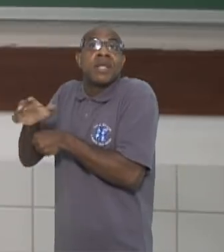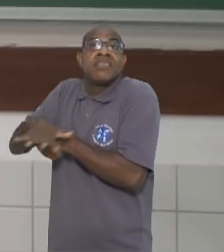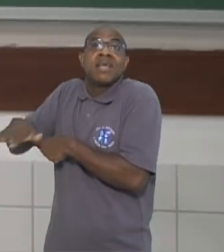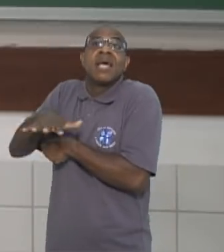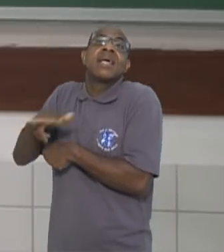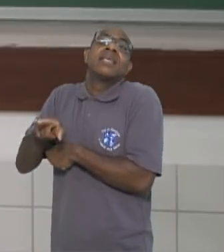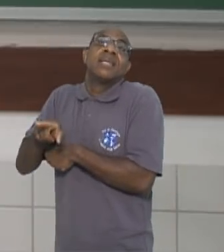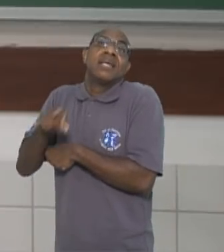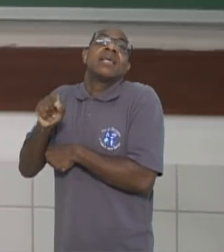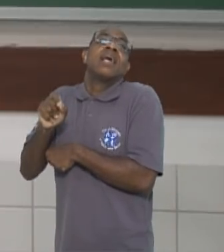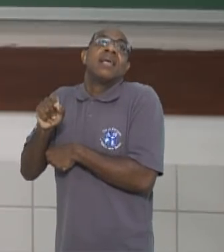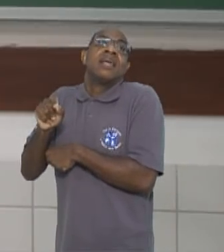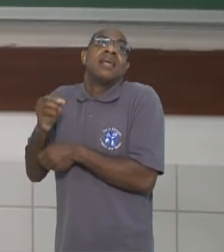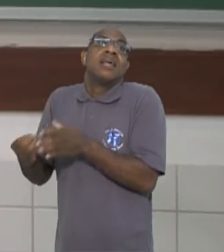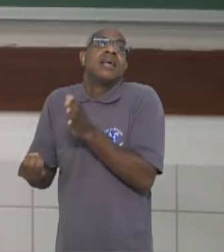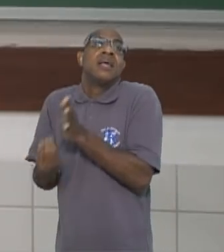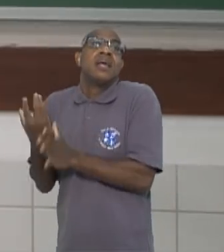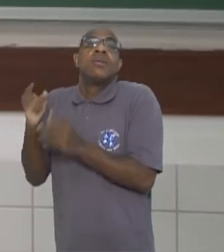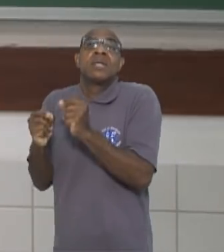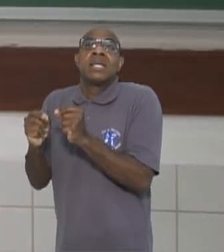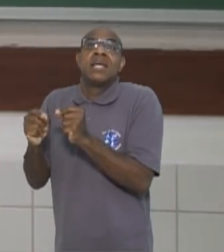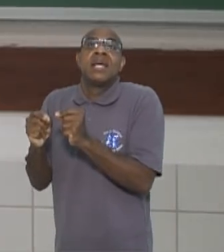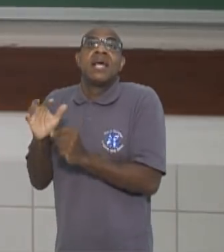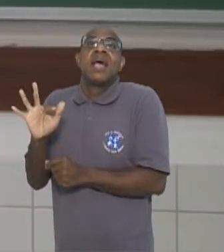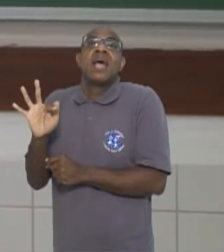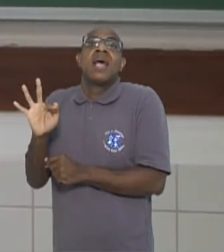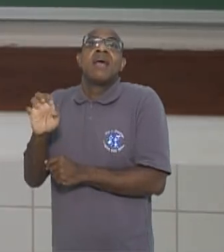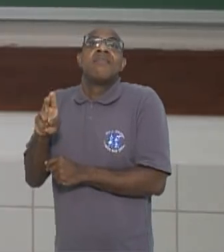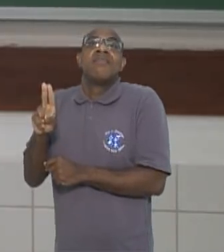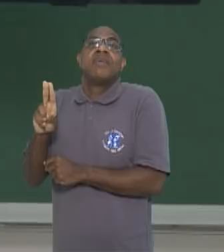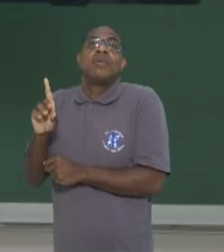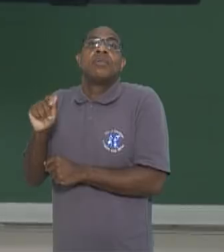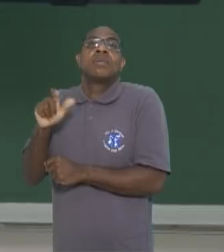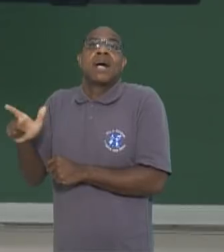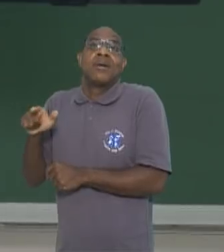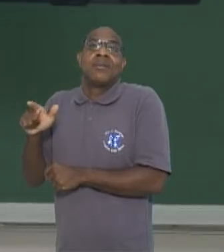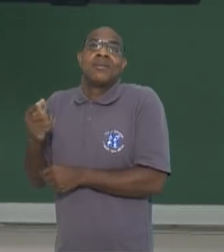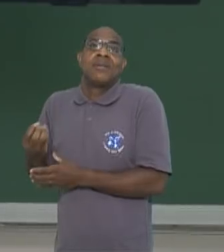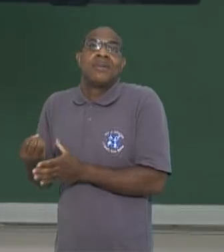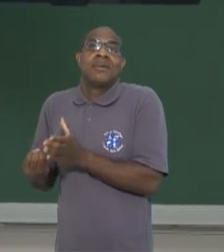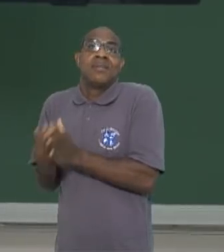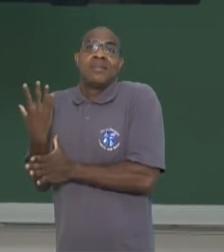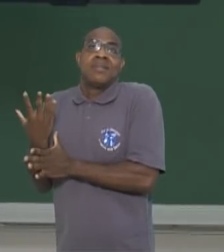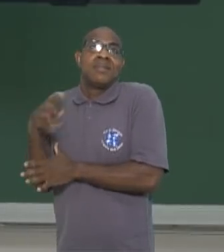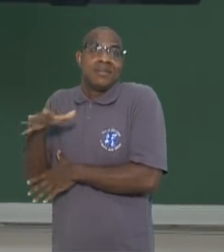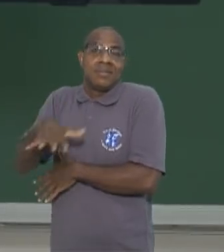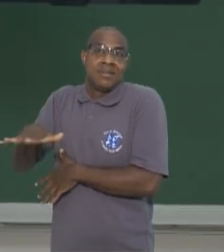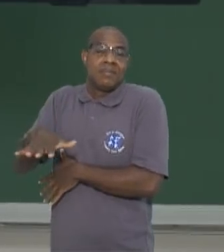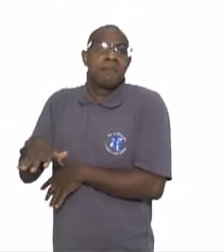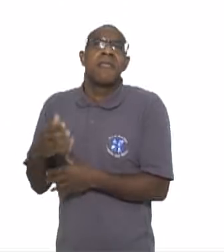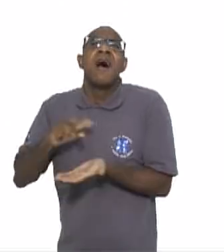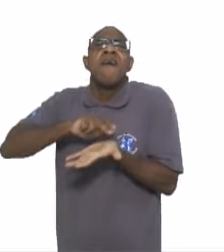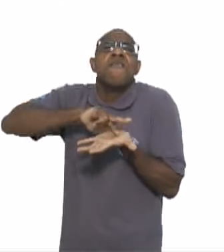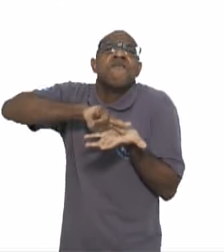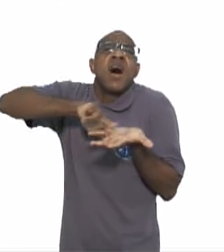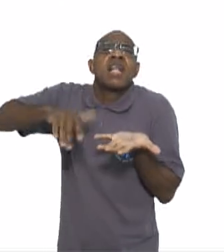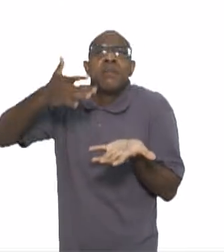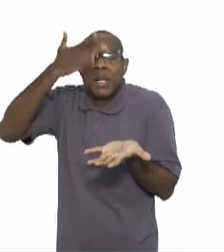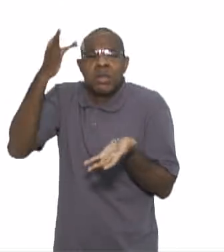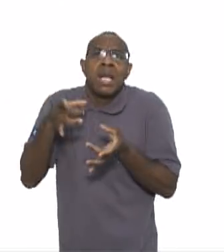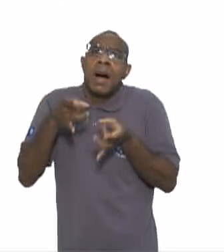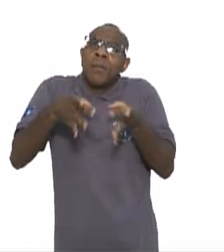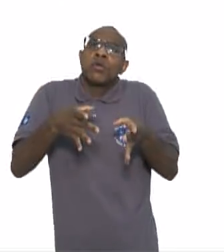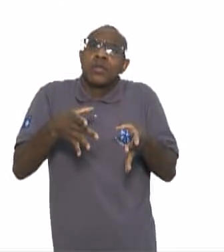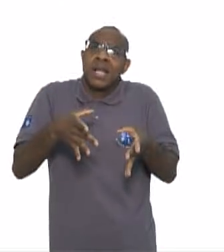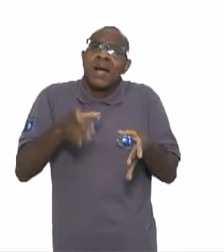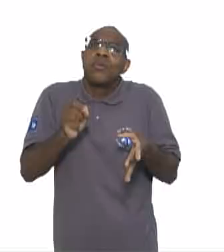formar o que a gente conhece como sistema feudal. Vários indivíduos abandonaram as cidades e seguiram rumo ao